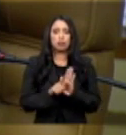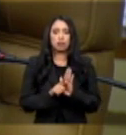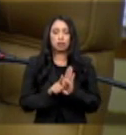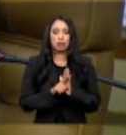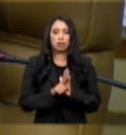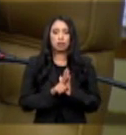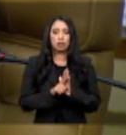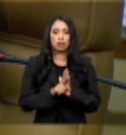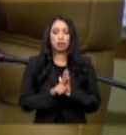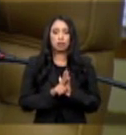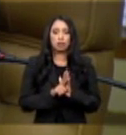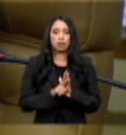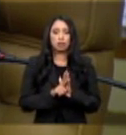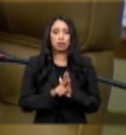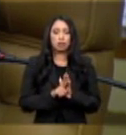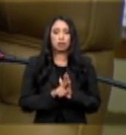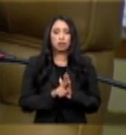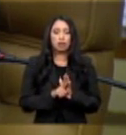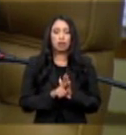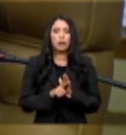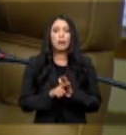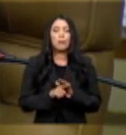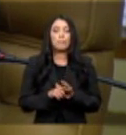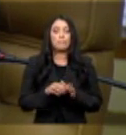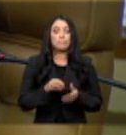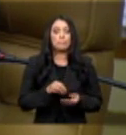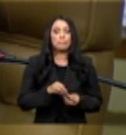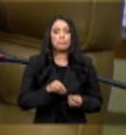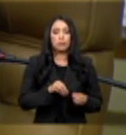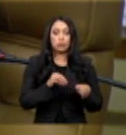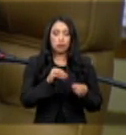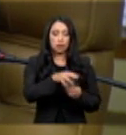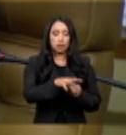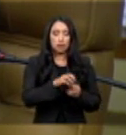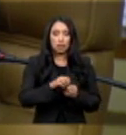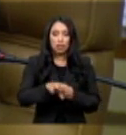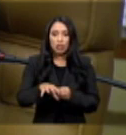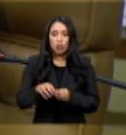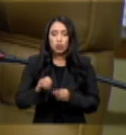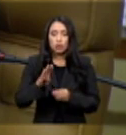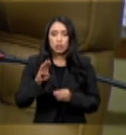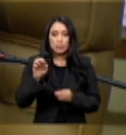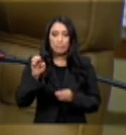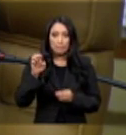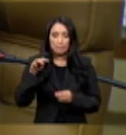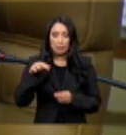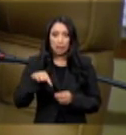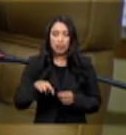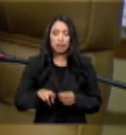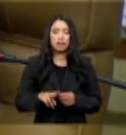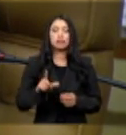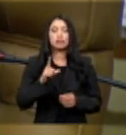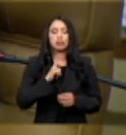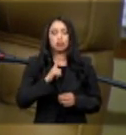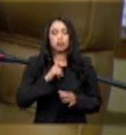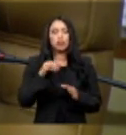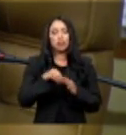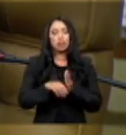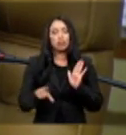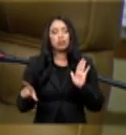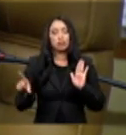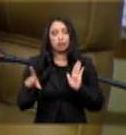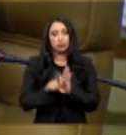da transferência de bens, que está nos parágrafos 1º, 3º, 4º e 5º do